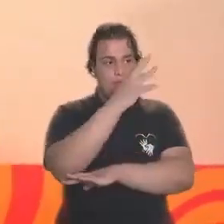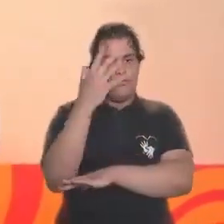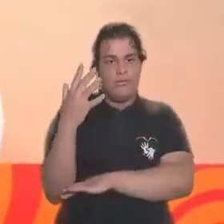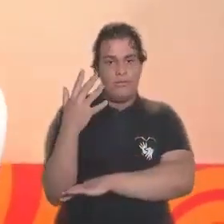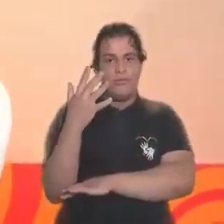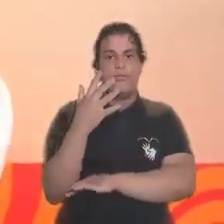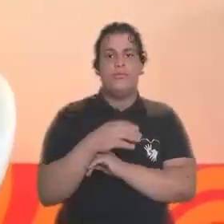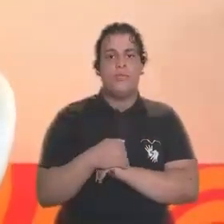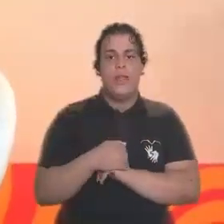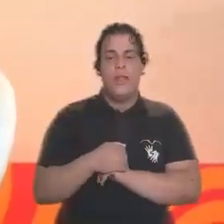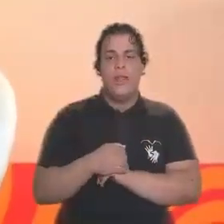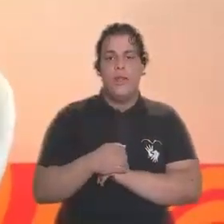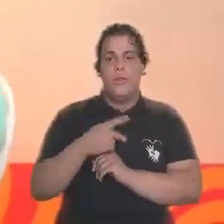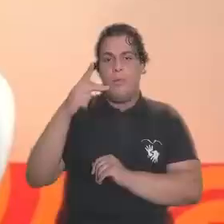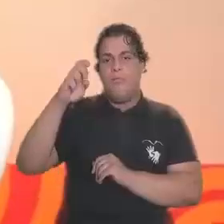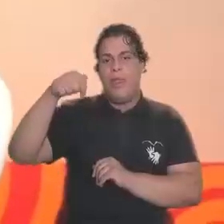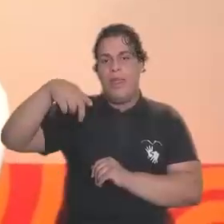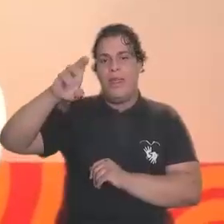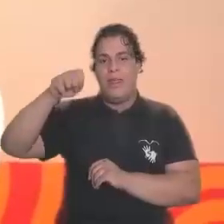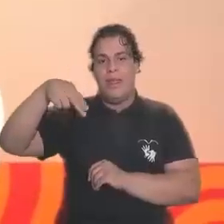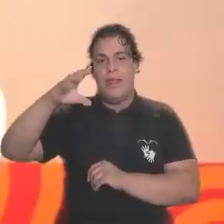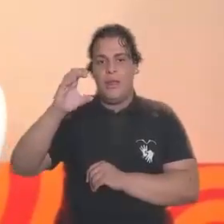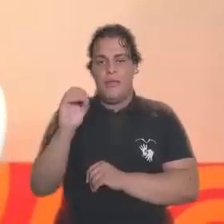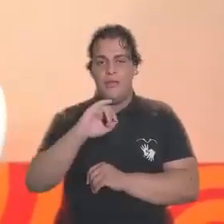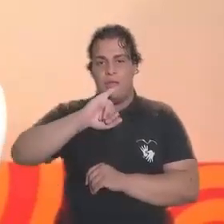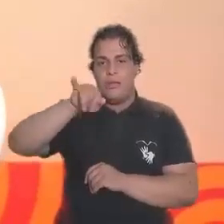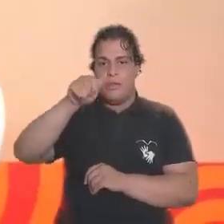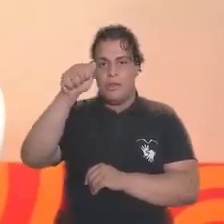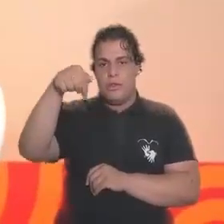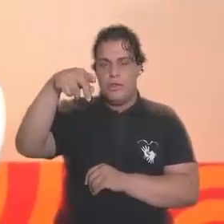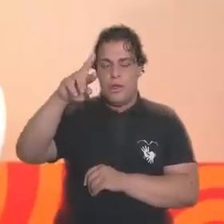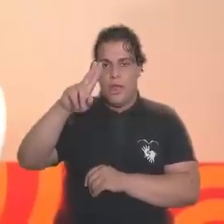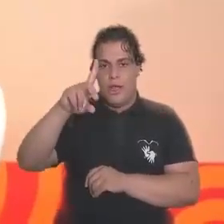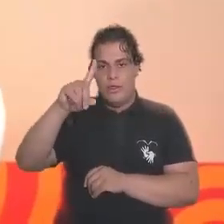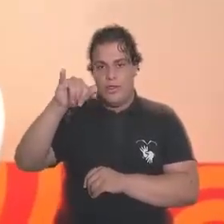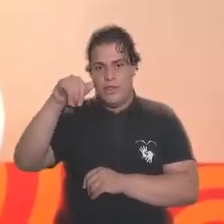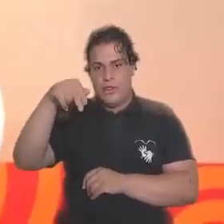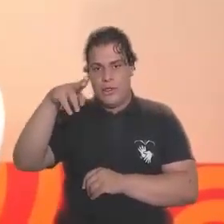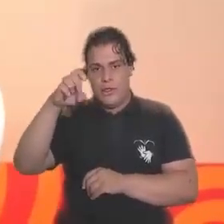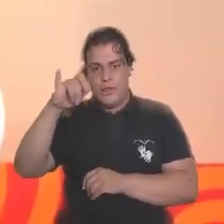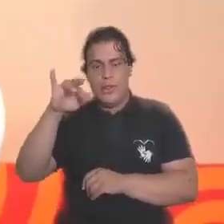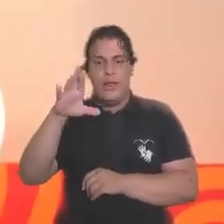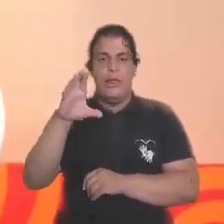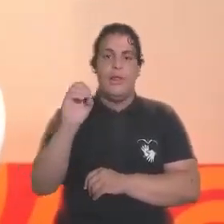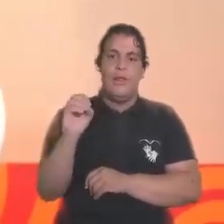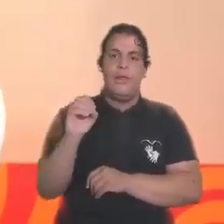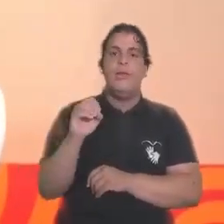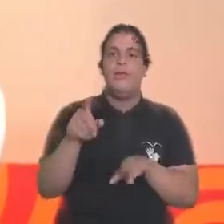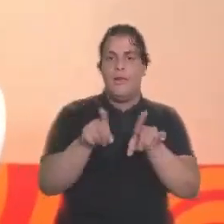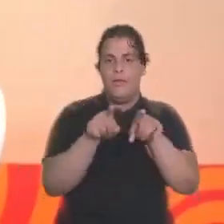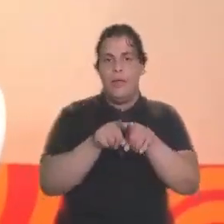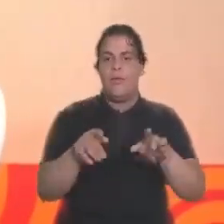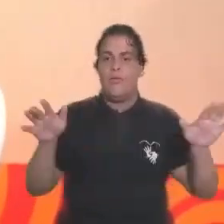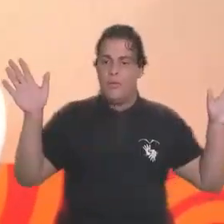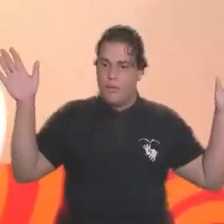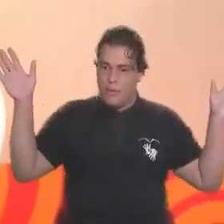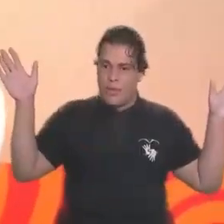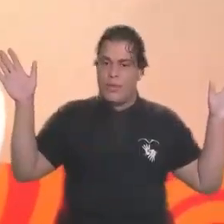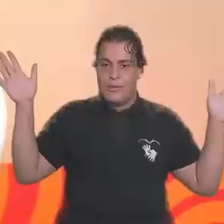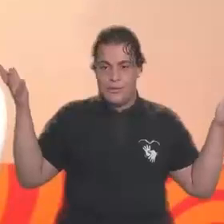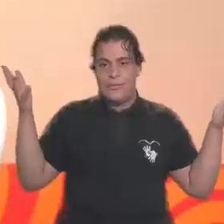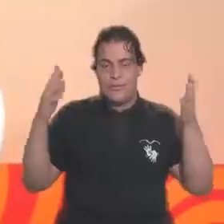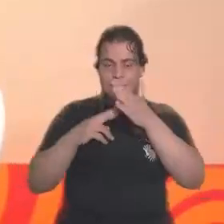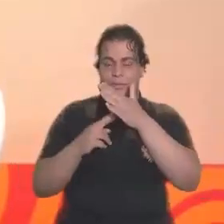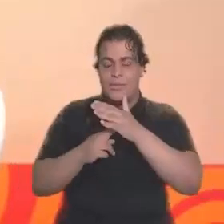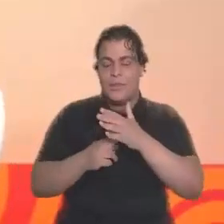Parque do Cristo. O calendário das crianças assim, está apertado nesse final de ano, tem umas provas, algumas coisas, mas como é o projeto piloto, a gente vai tentar